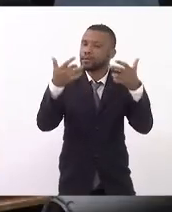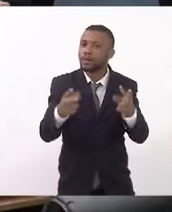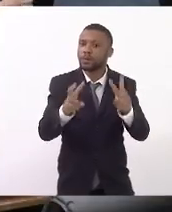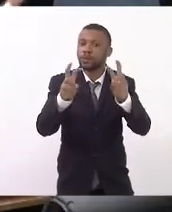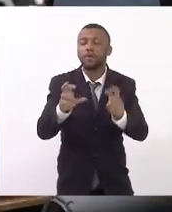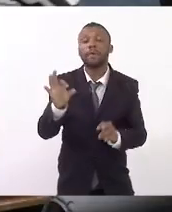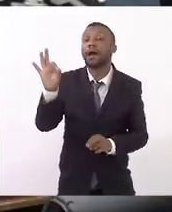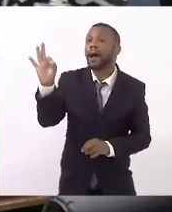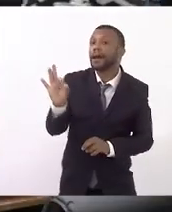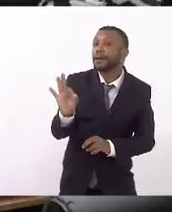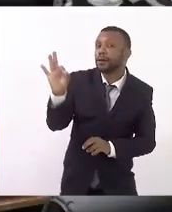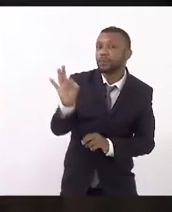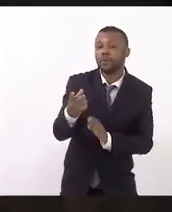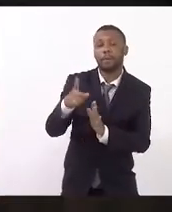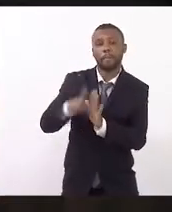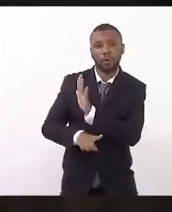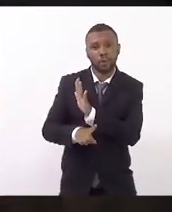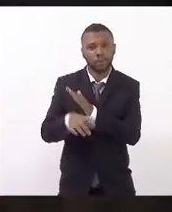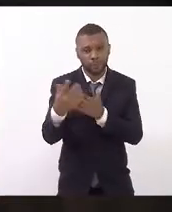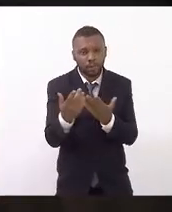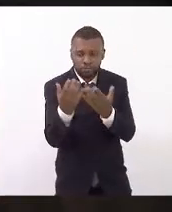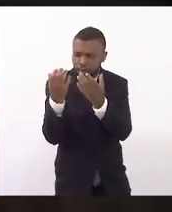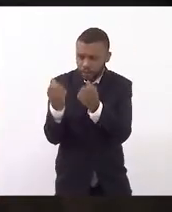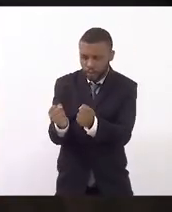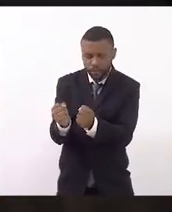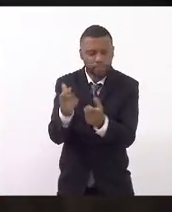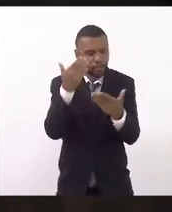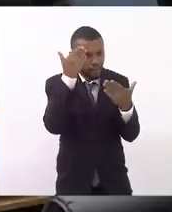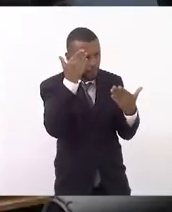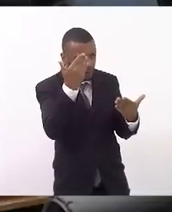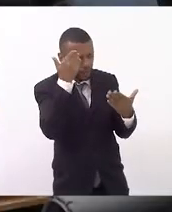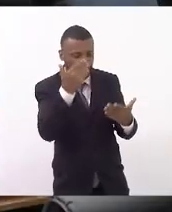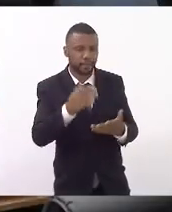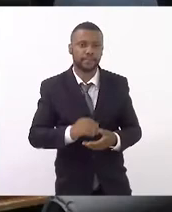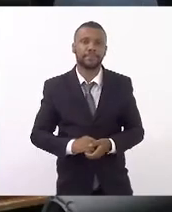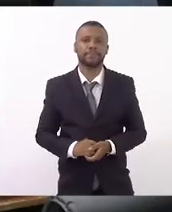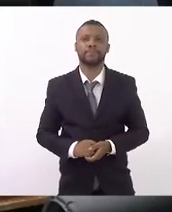E não está... Presidente, você defere pedir de Vossa Excelência. Obrigado.